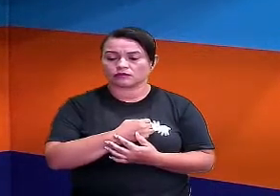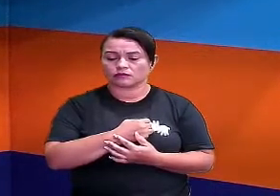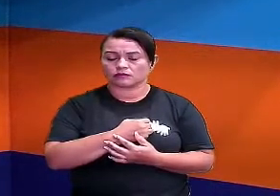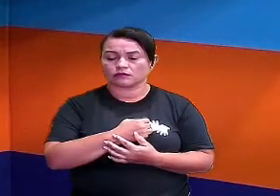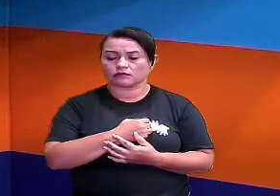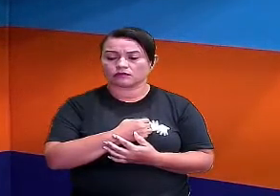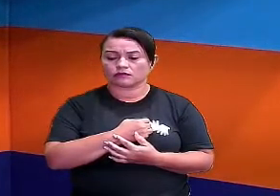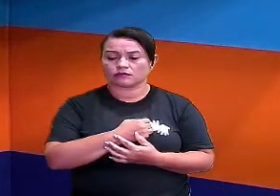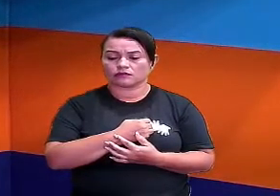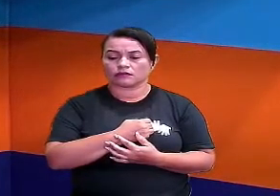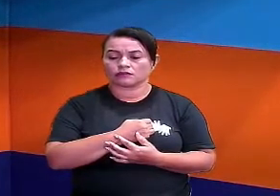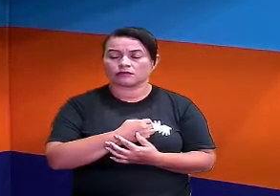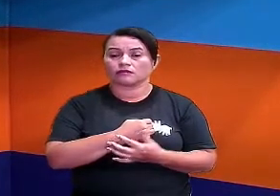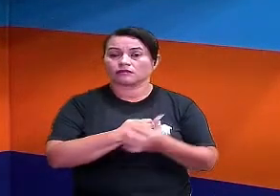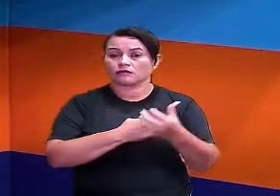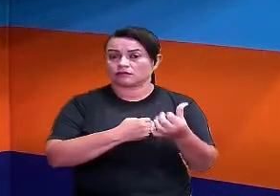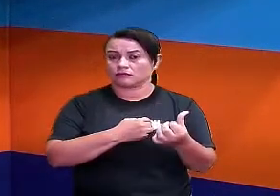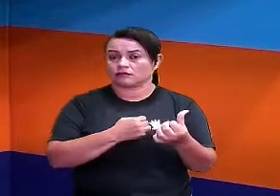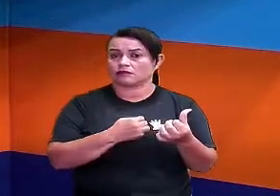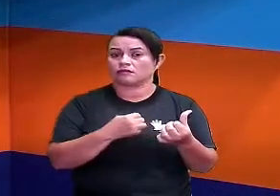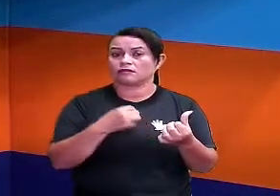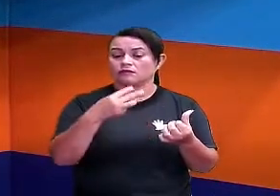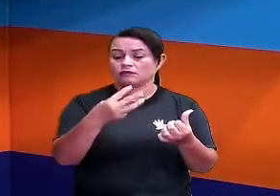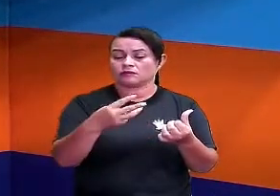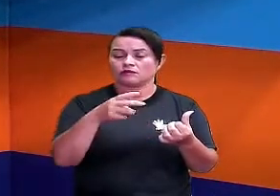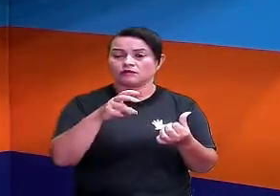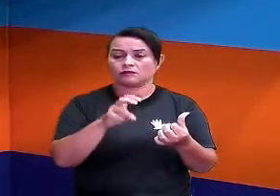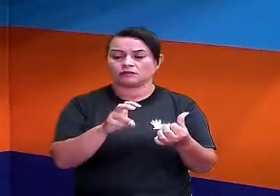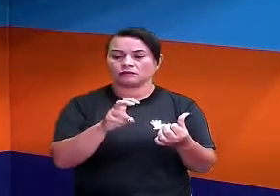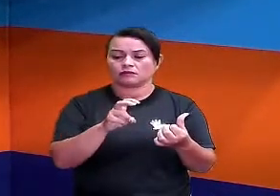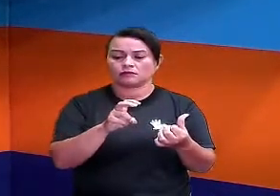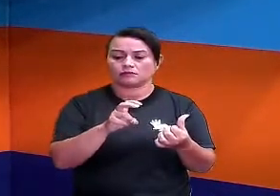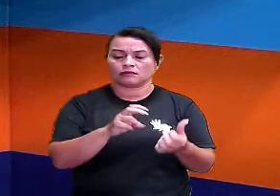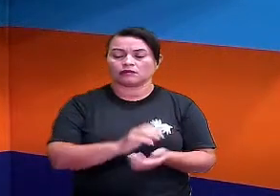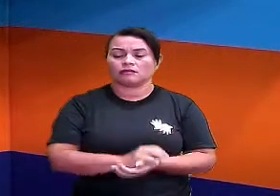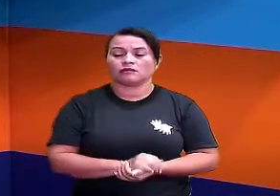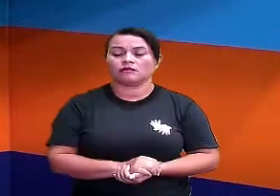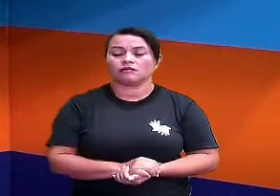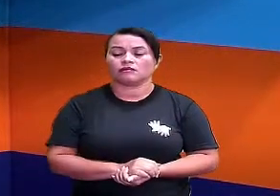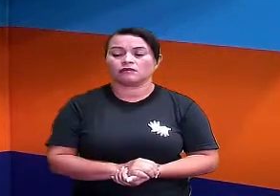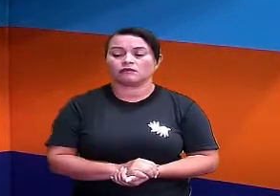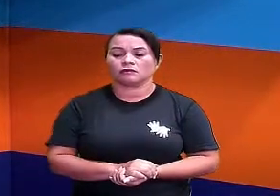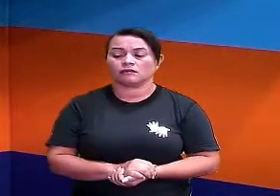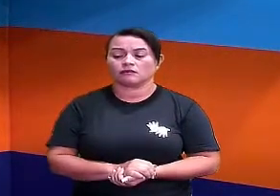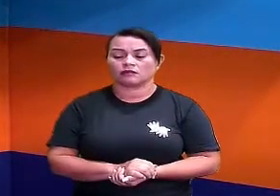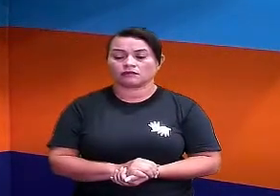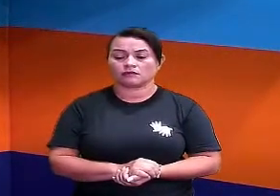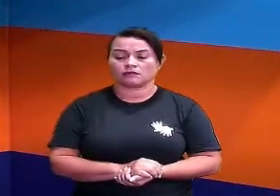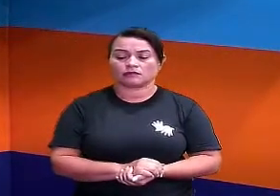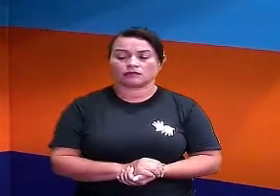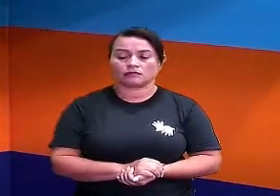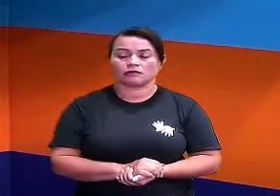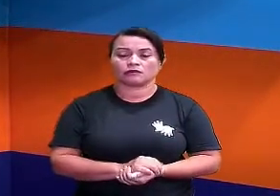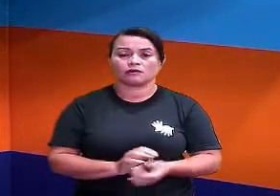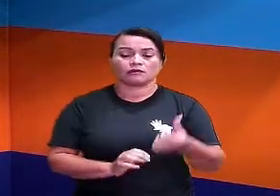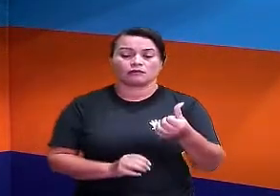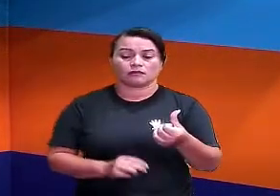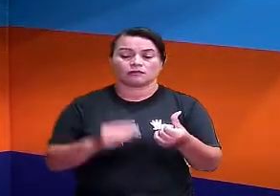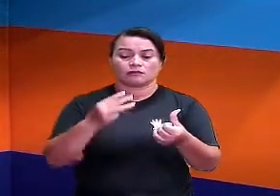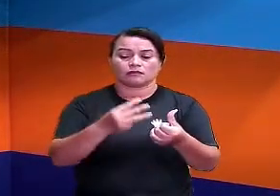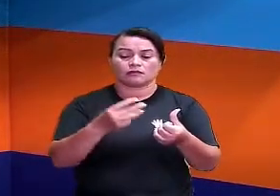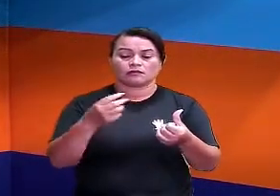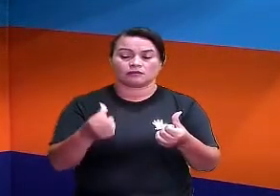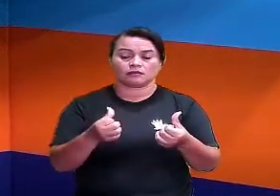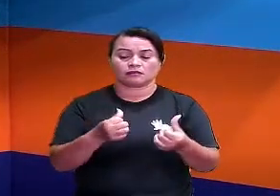1, 2, 3, 4, 5, 6 repetições do 35, 1, 2, 3, 4, 5, 6 repetições do